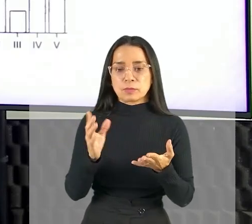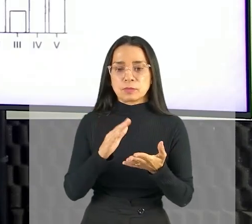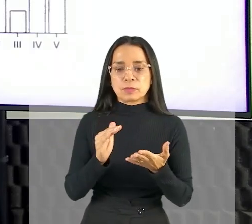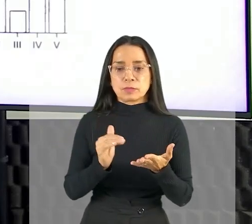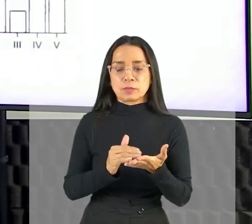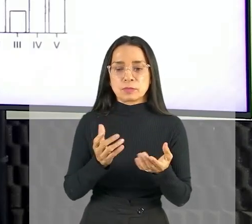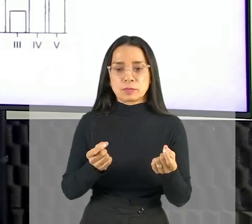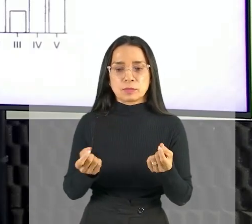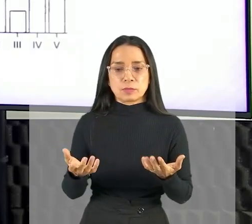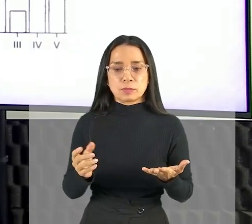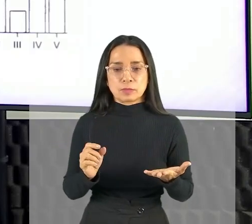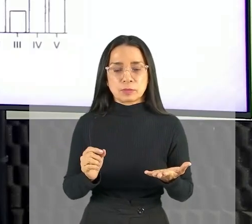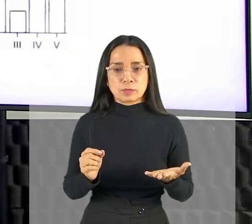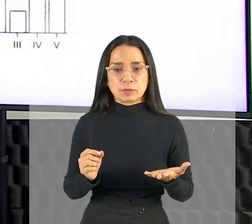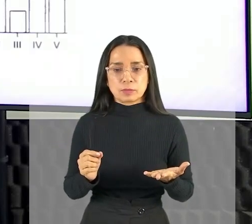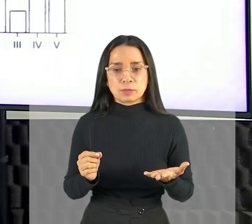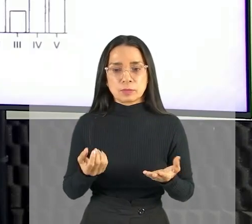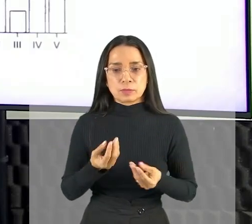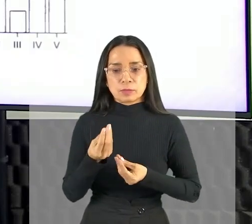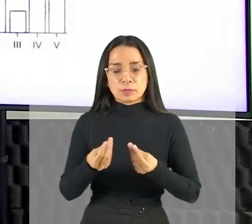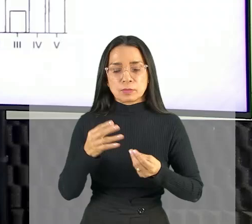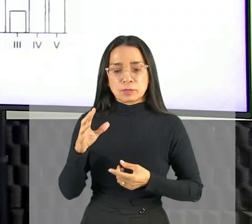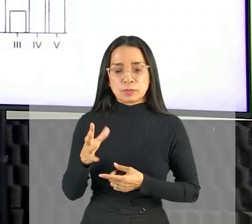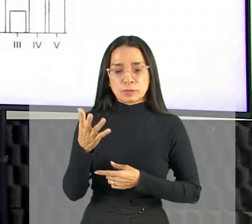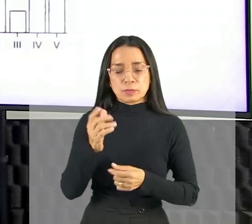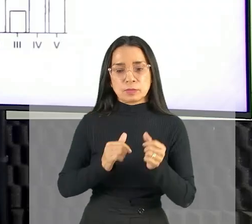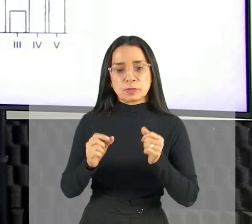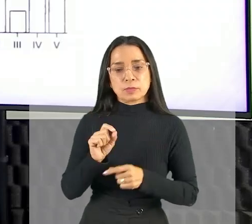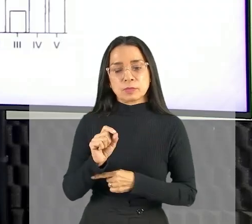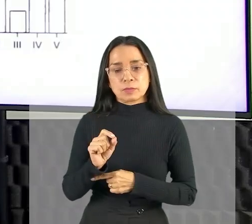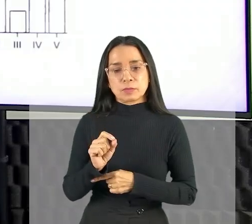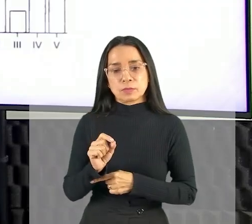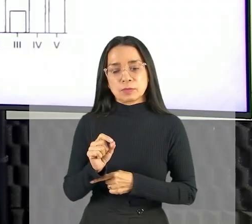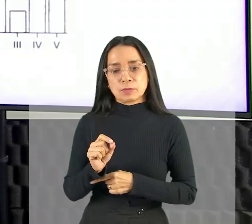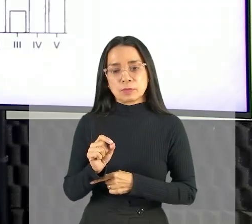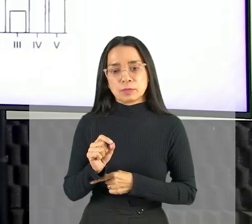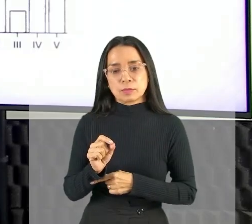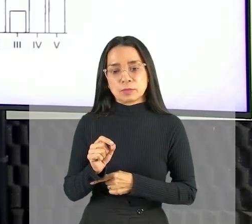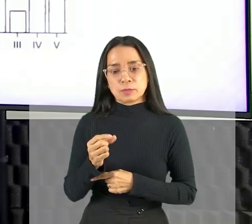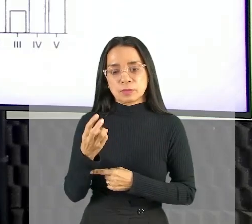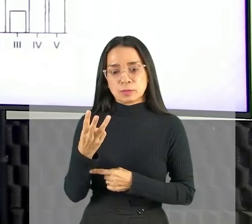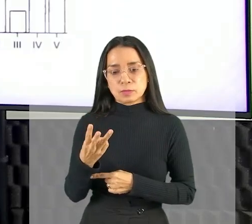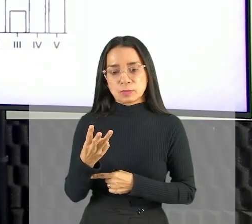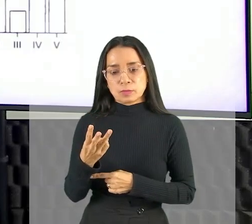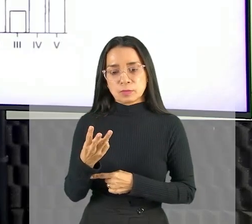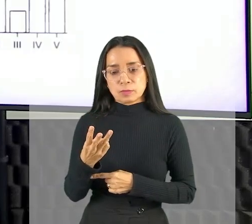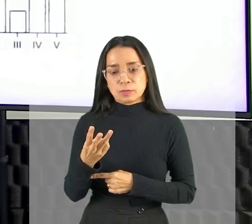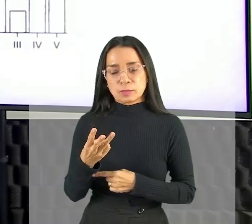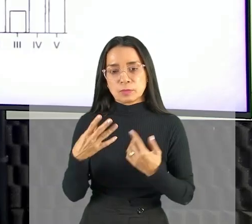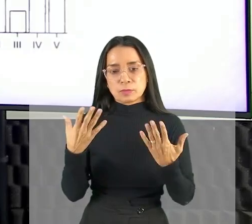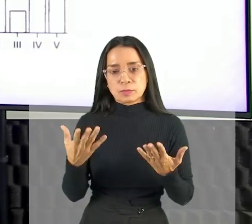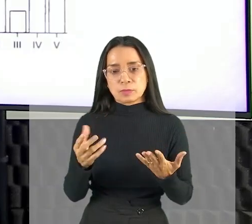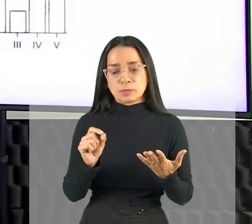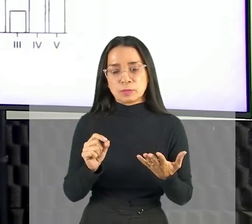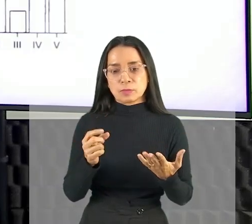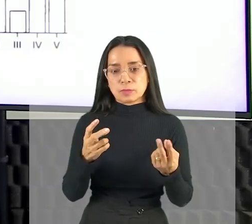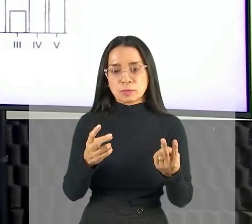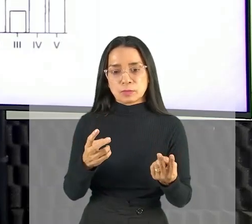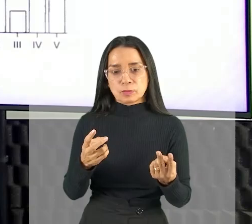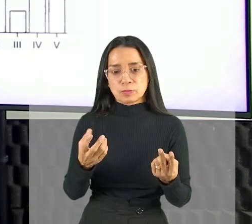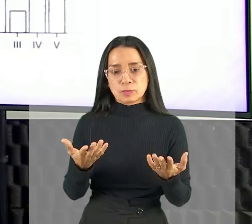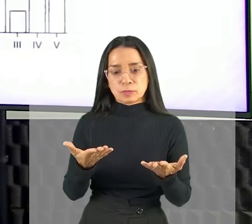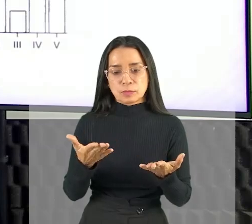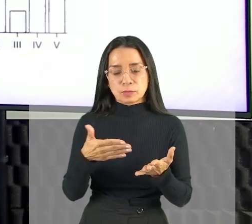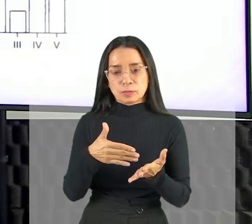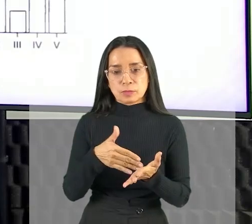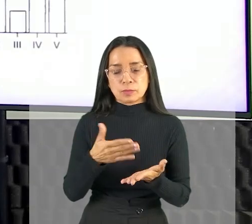células normais Como foi como aconteceu com o composto três então o composto dois até agora é o